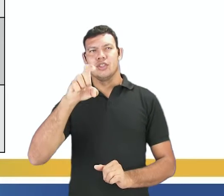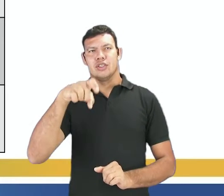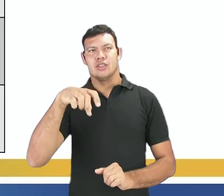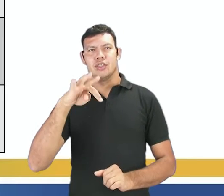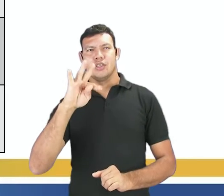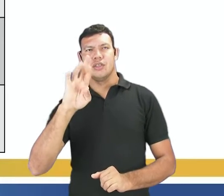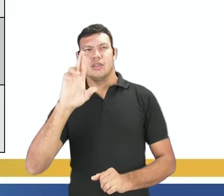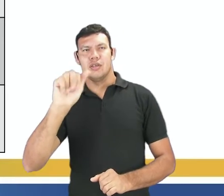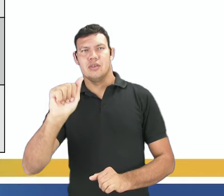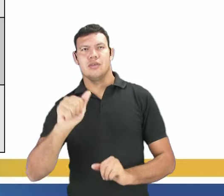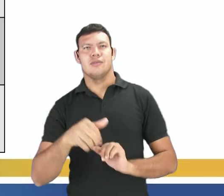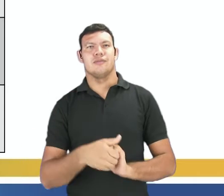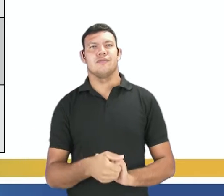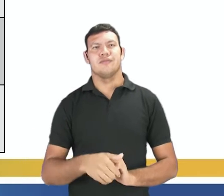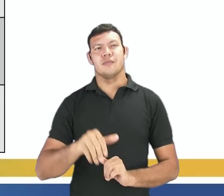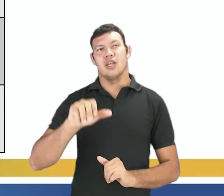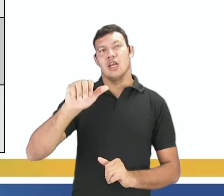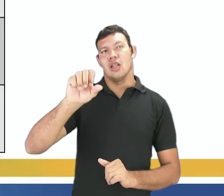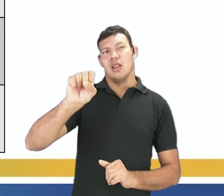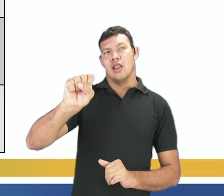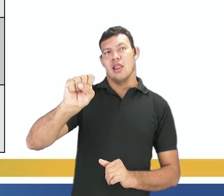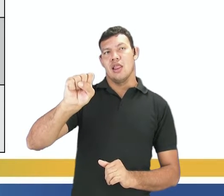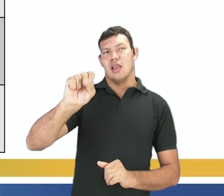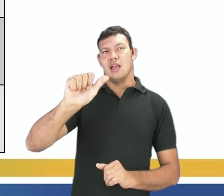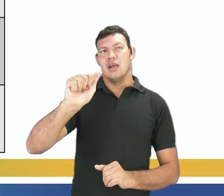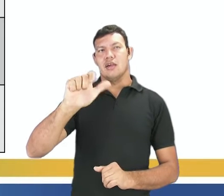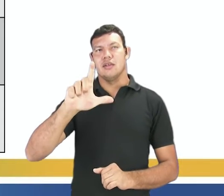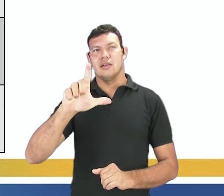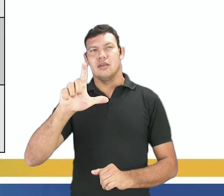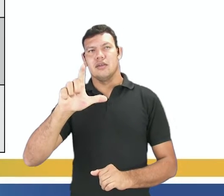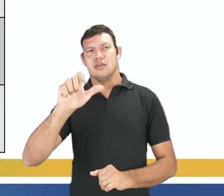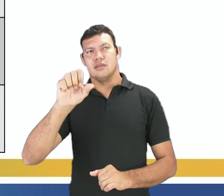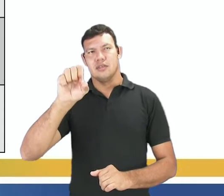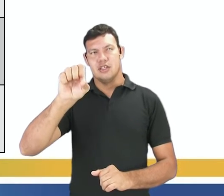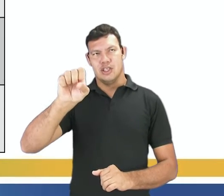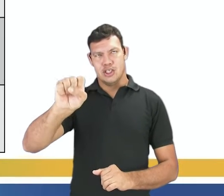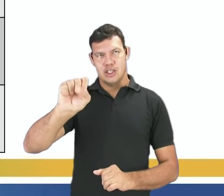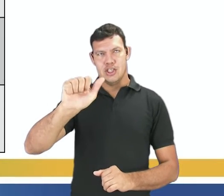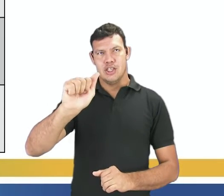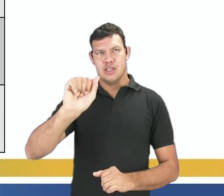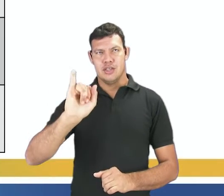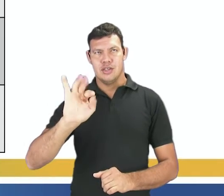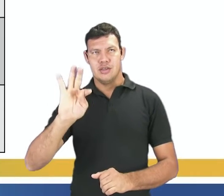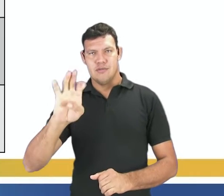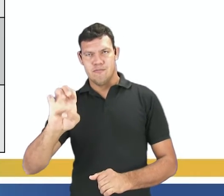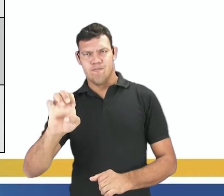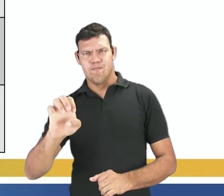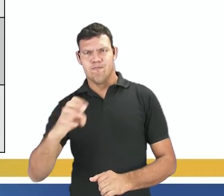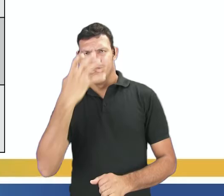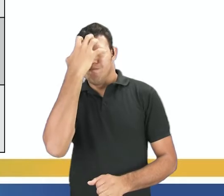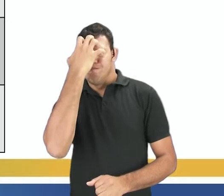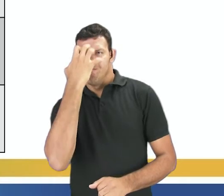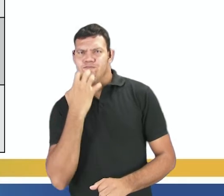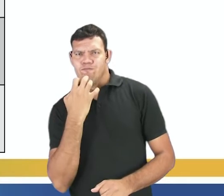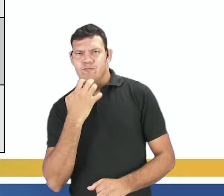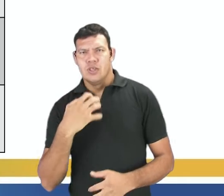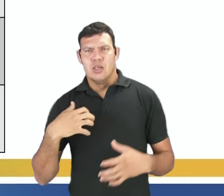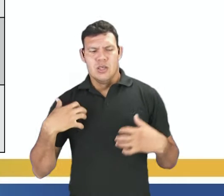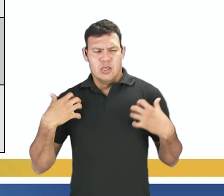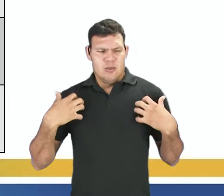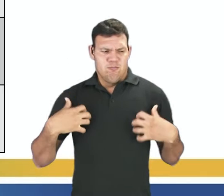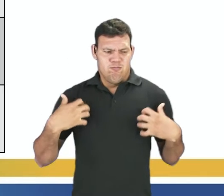é muito irritado por um motivo pequeno, ou fica bravo com facilidade. Então, é a